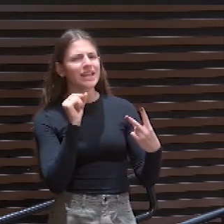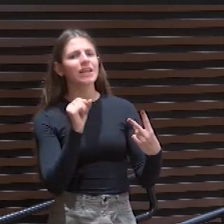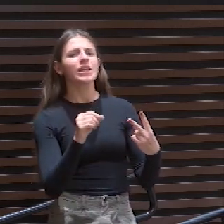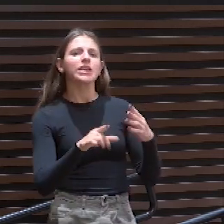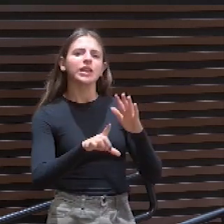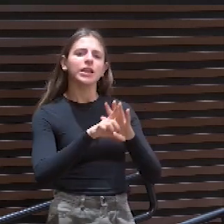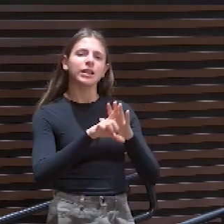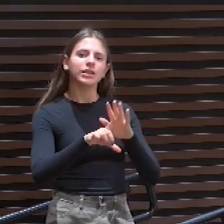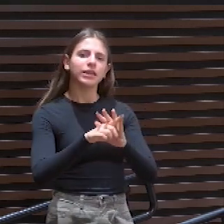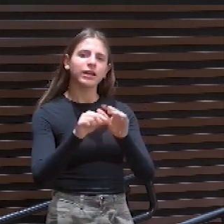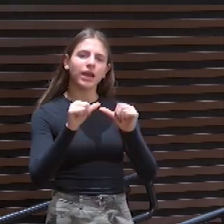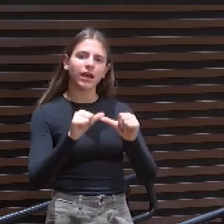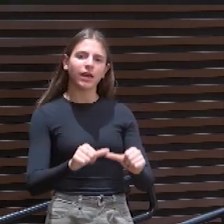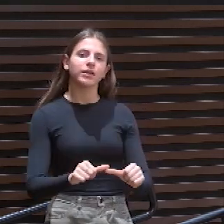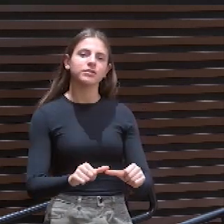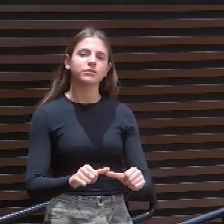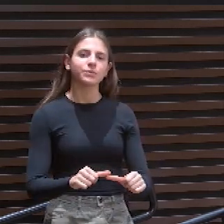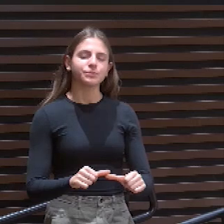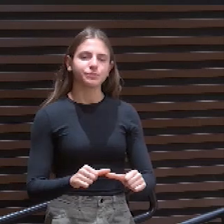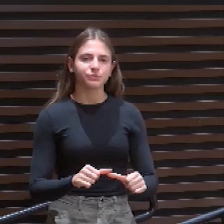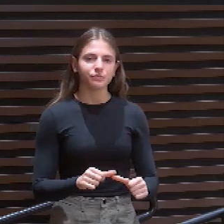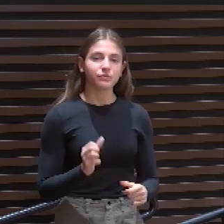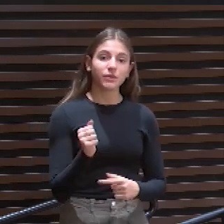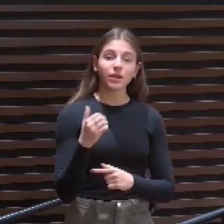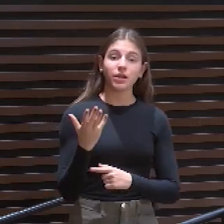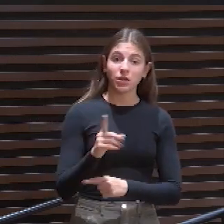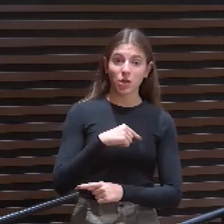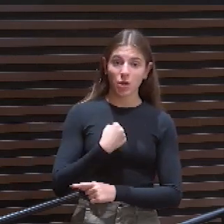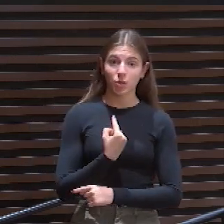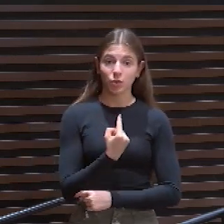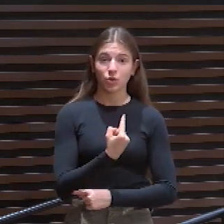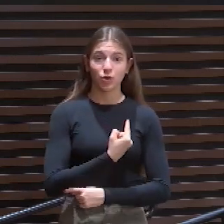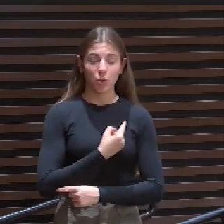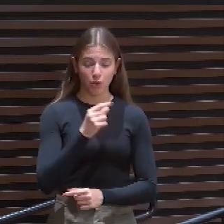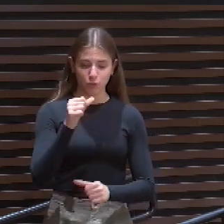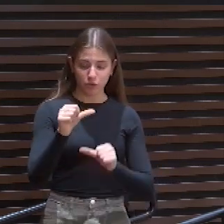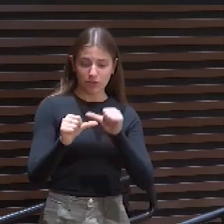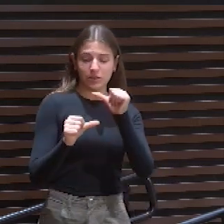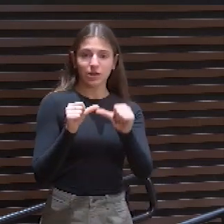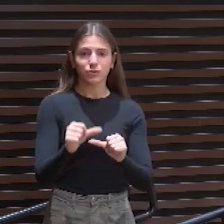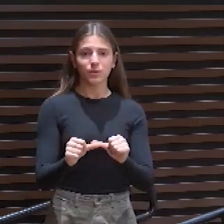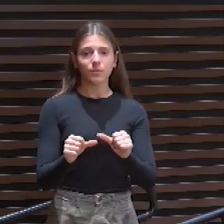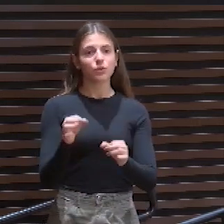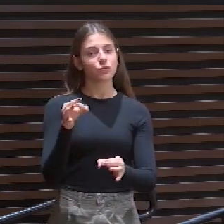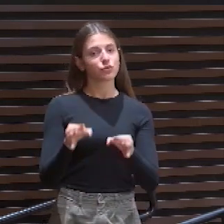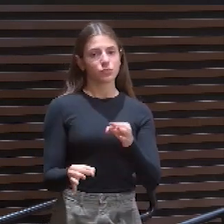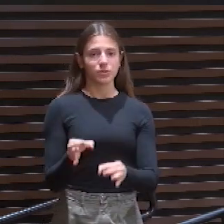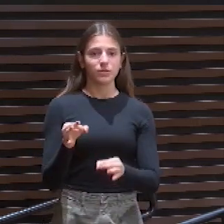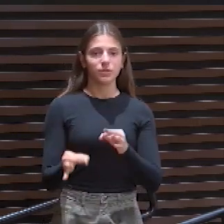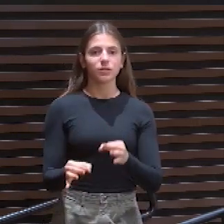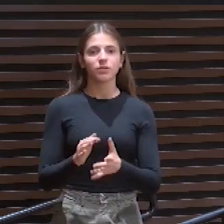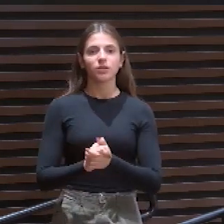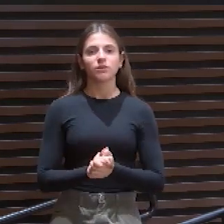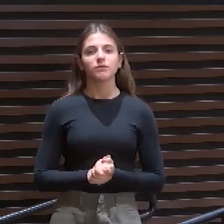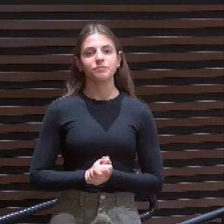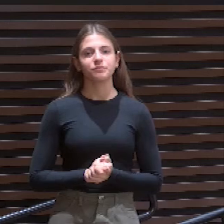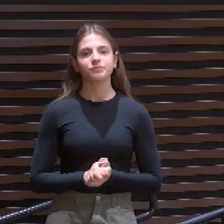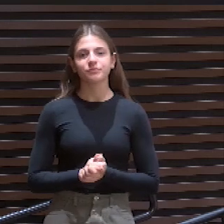que se faz referência? Então, nós tornamos-nos juízes. Seguimos.